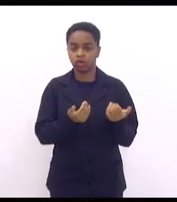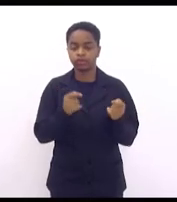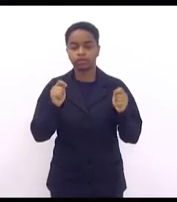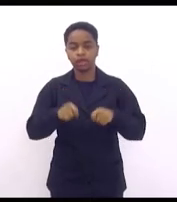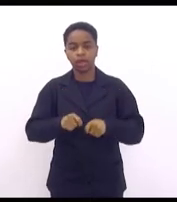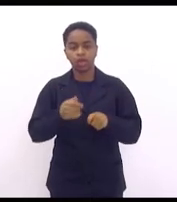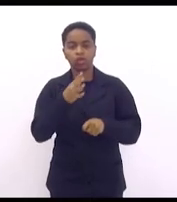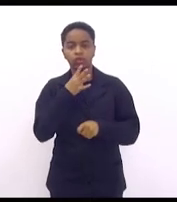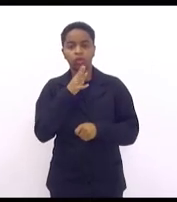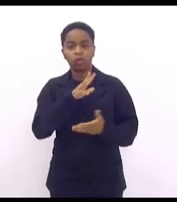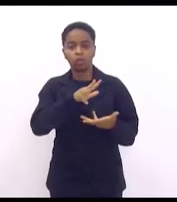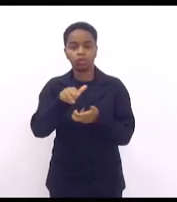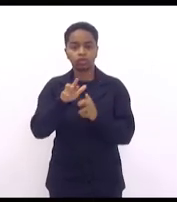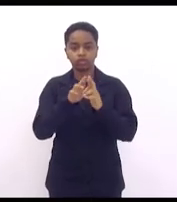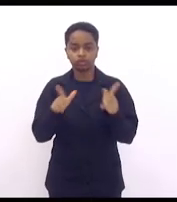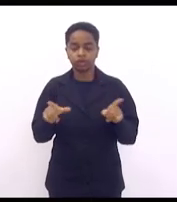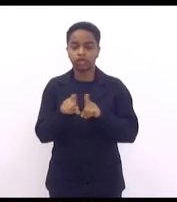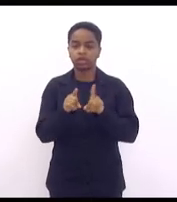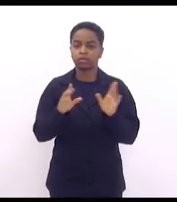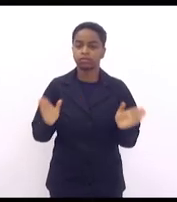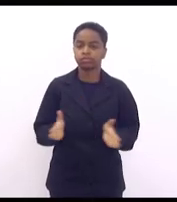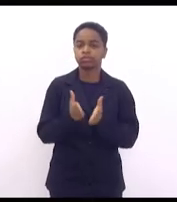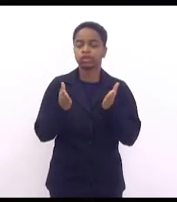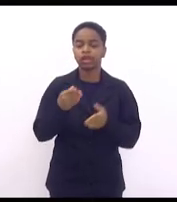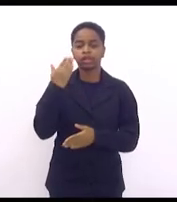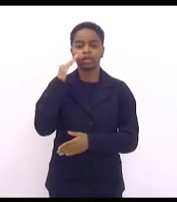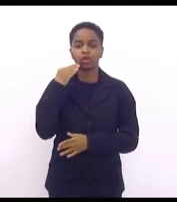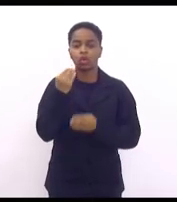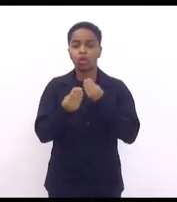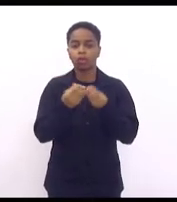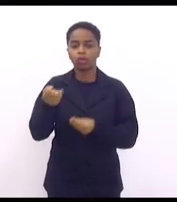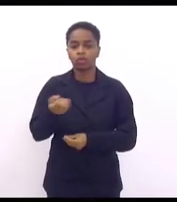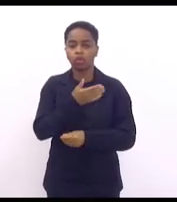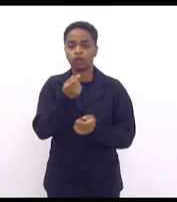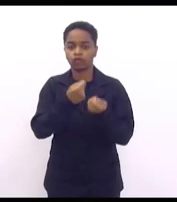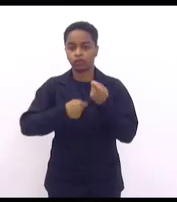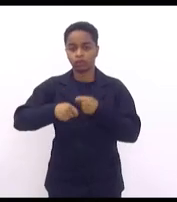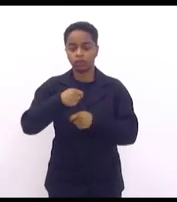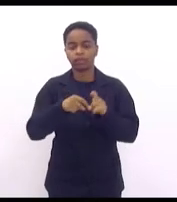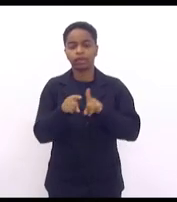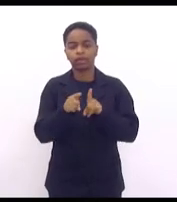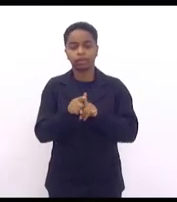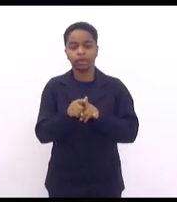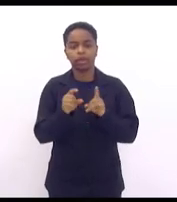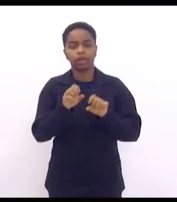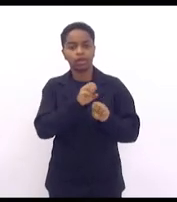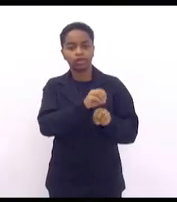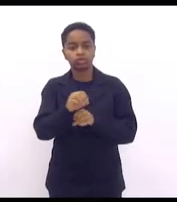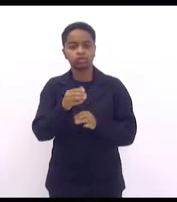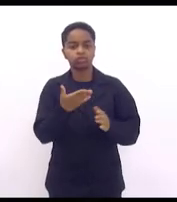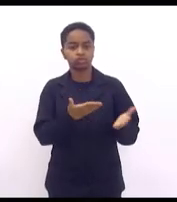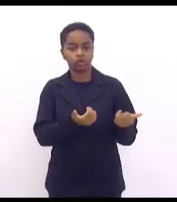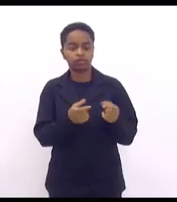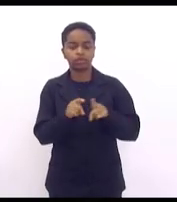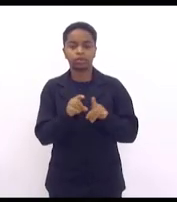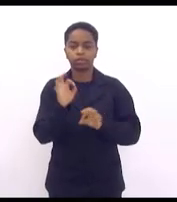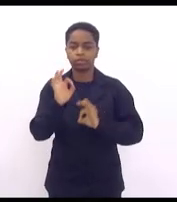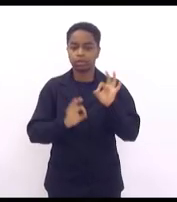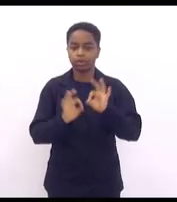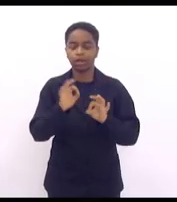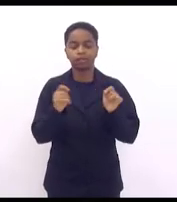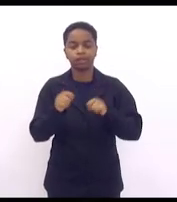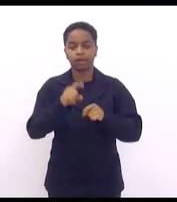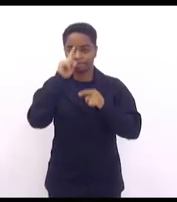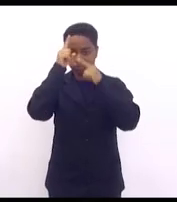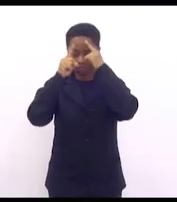diferente, educar nossos jovens para uma nova economia, educar nossos jovens e prepará-los, né, para a economia